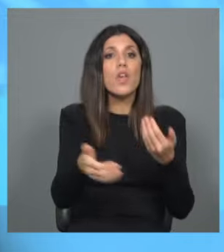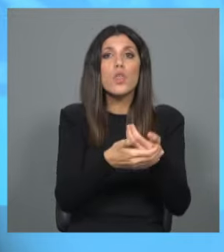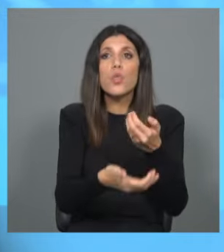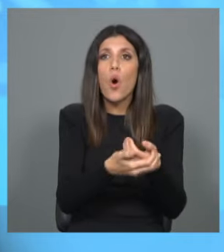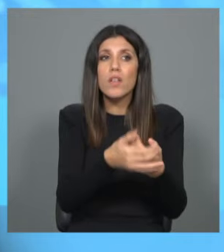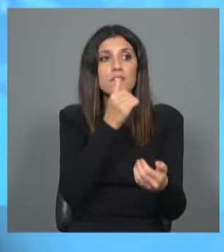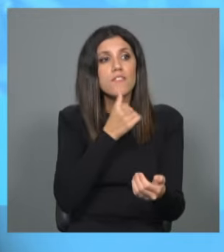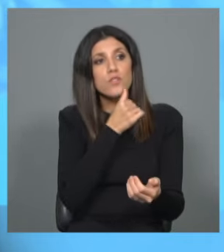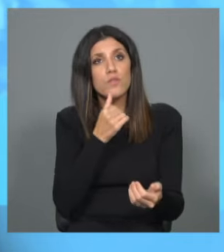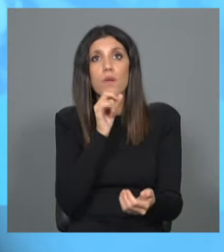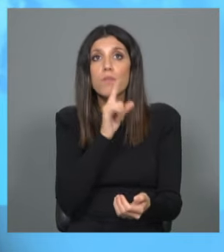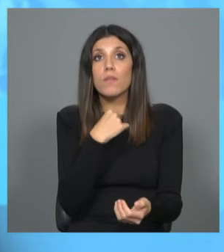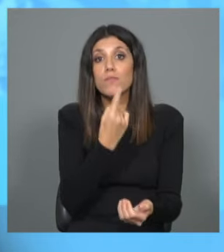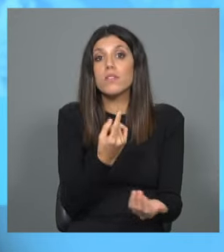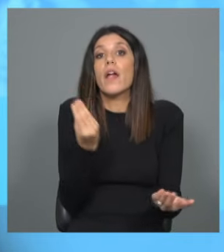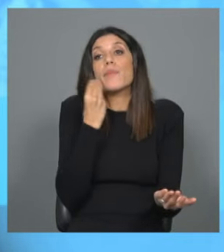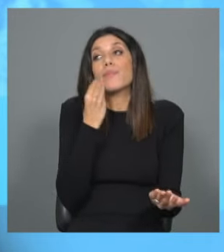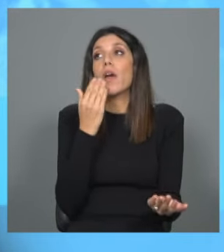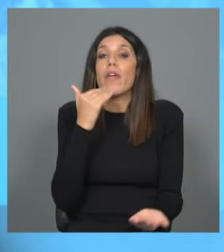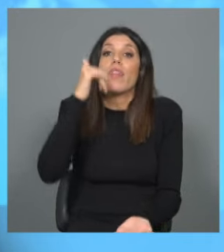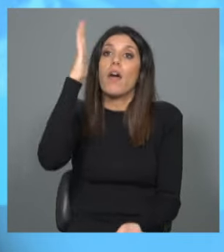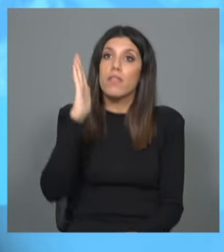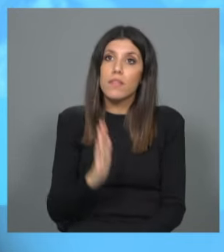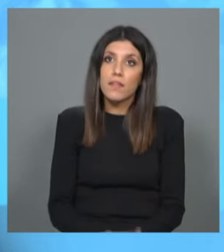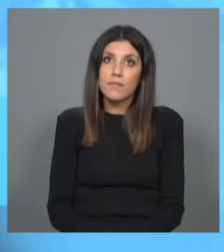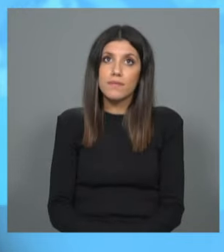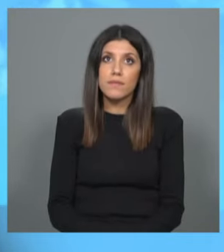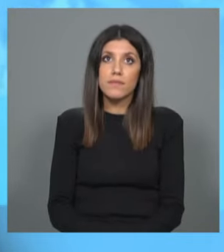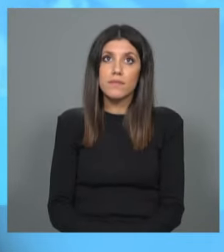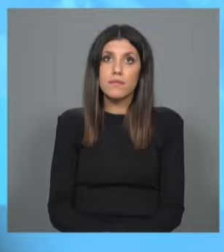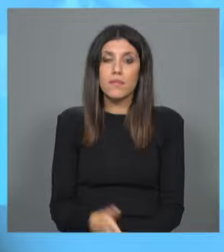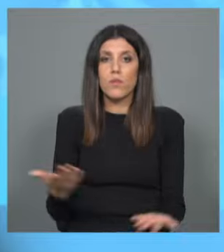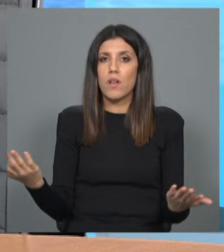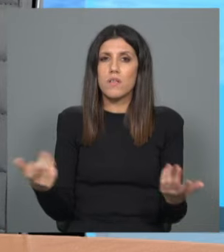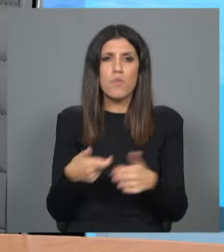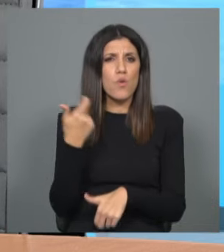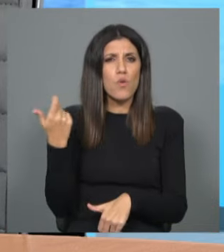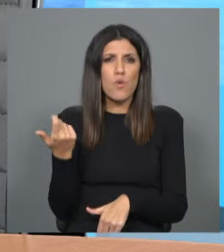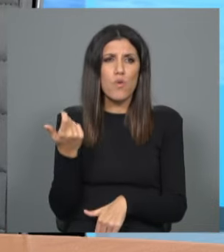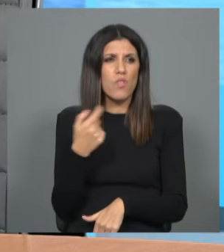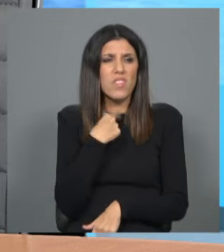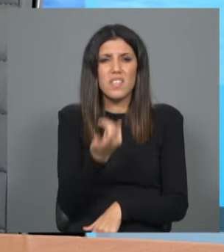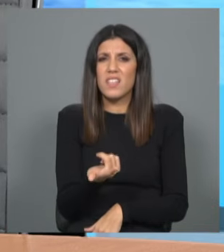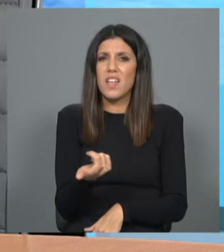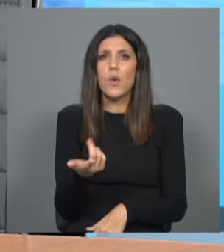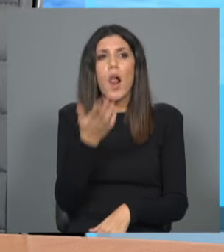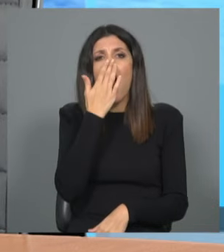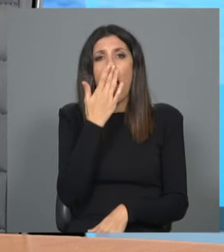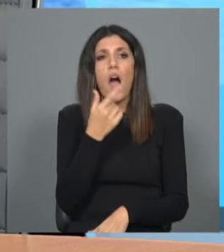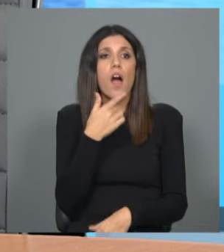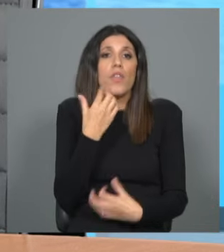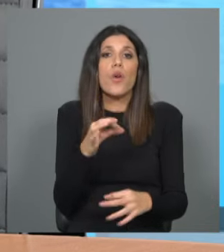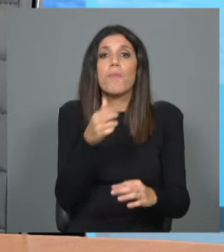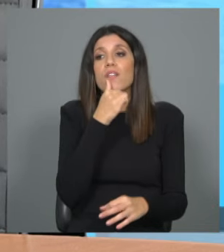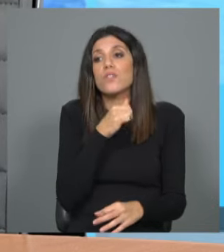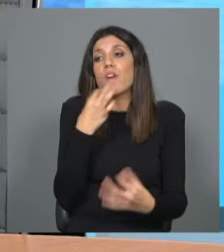podemos dizer, pois, é da idade. Exato, É o pior que se pode dizer a uma pessoa, não é? É normalizar, é normal estar a